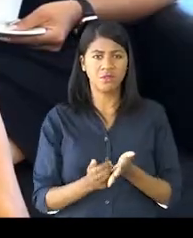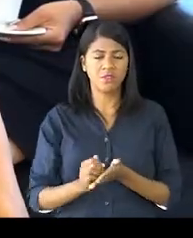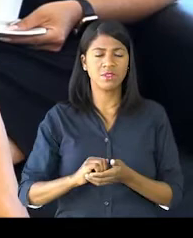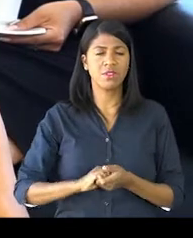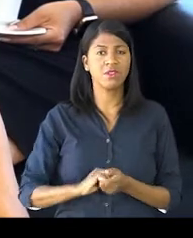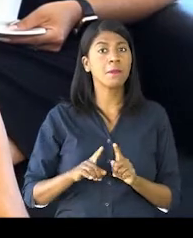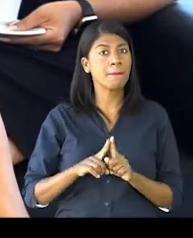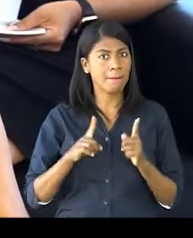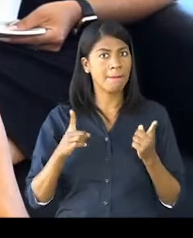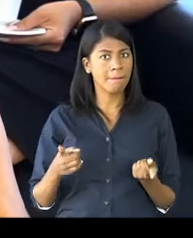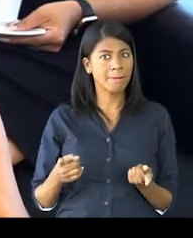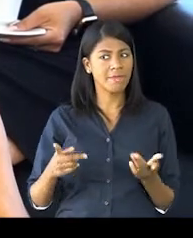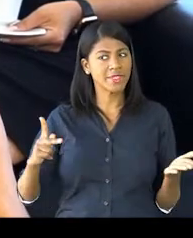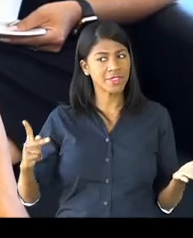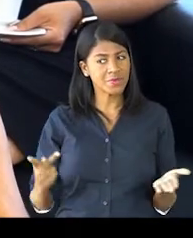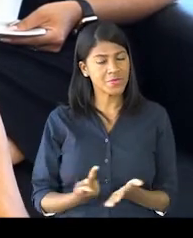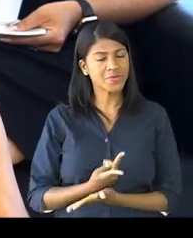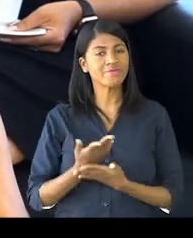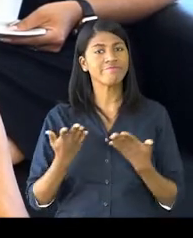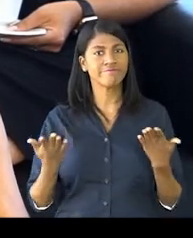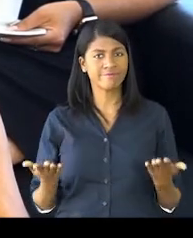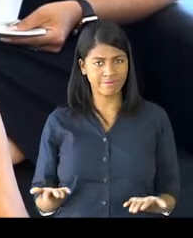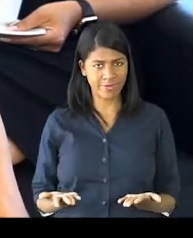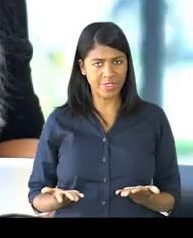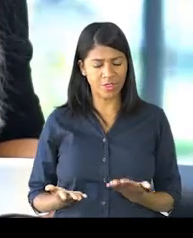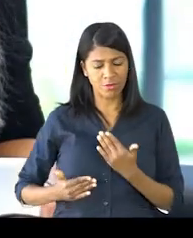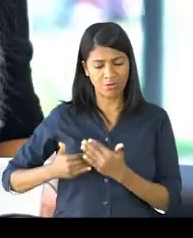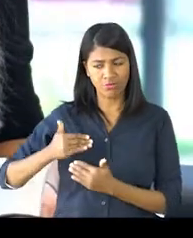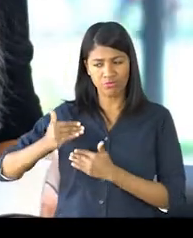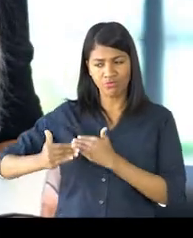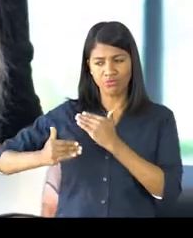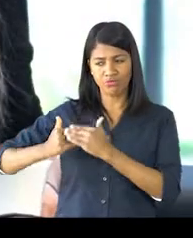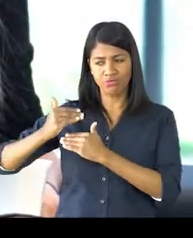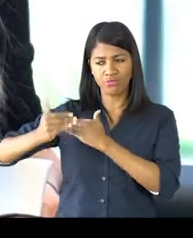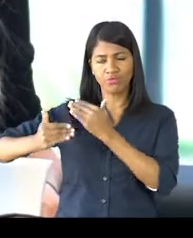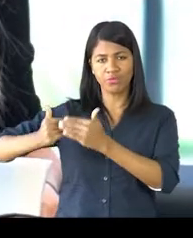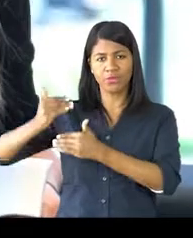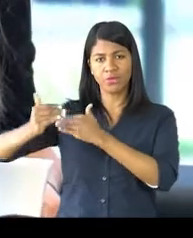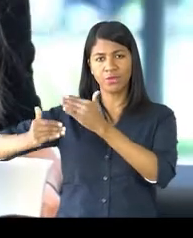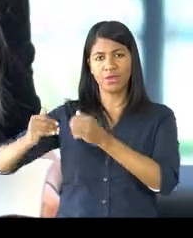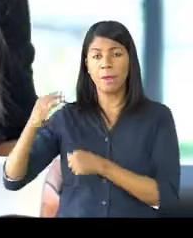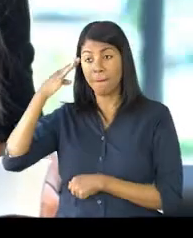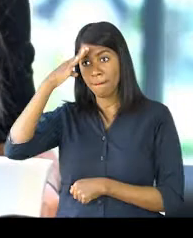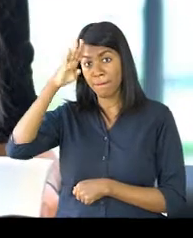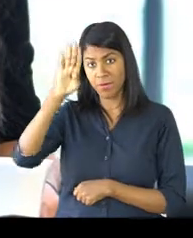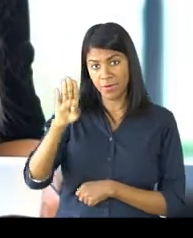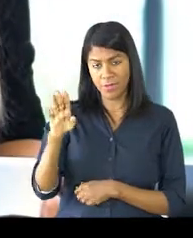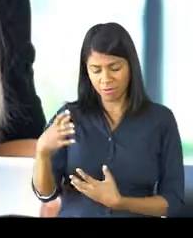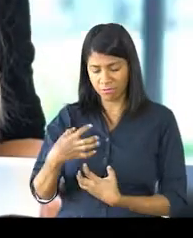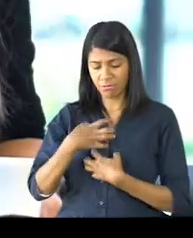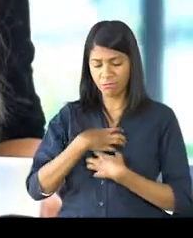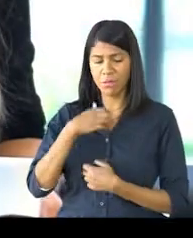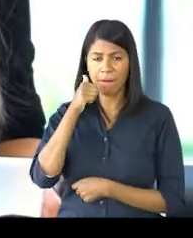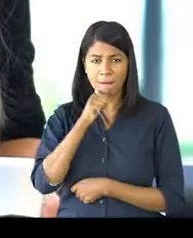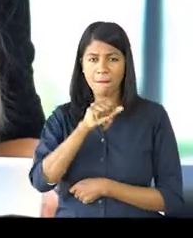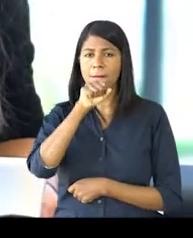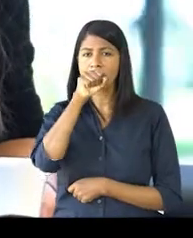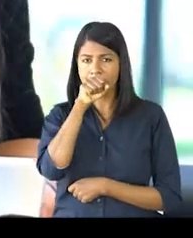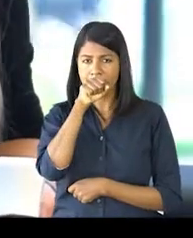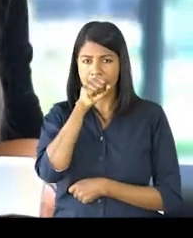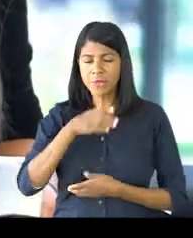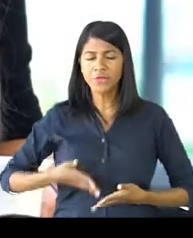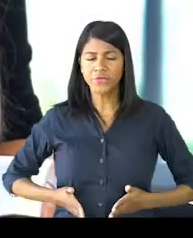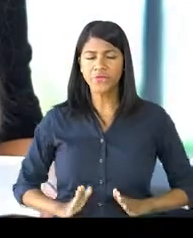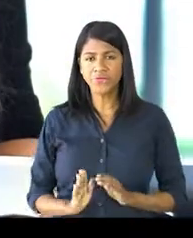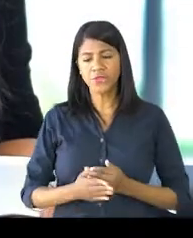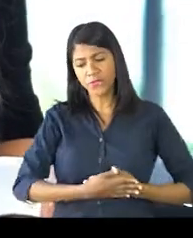de acessórios também. Mas acontece que o tempo foi passando, e principalmente depois que eu fui mãe,